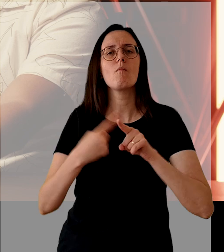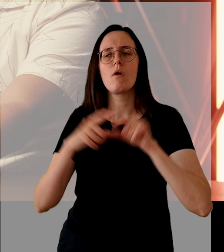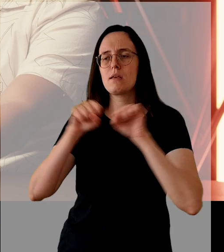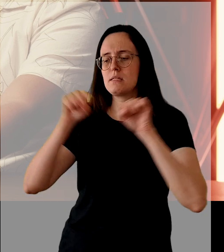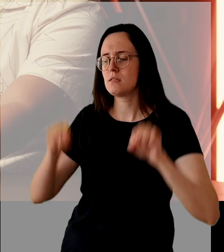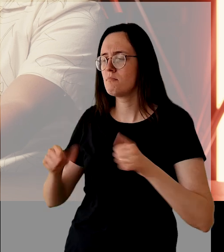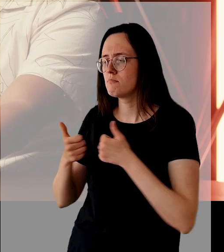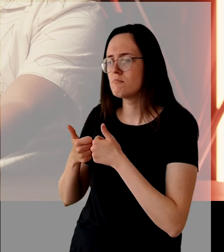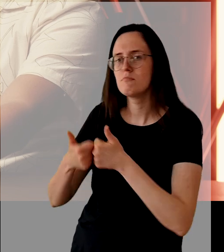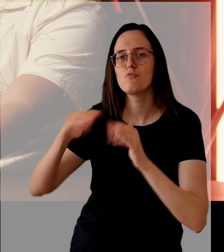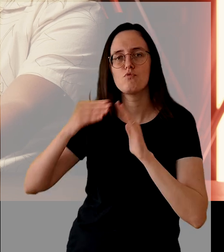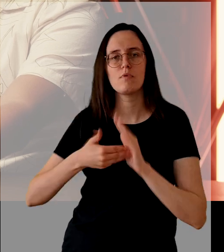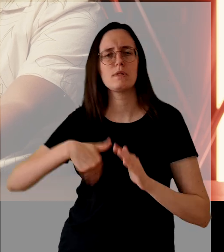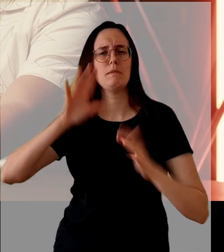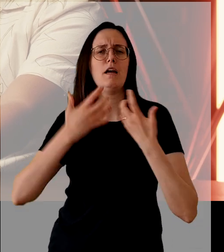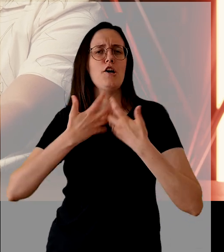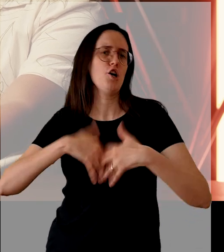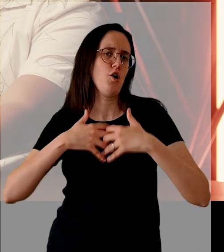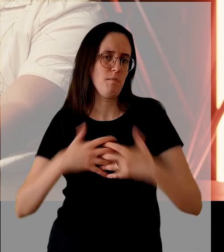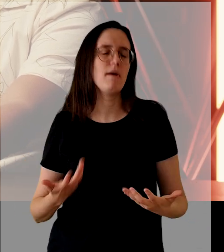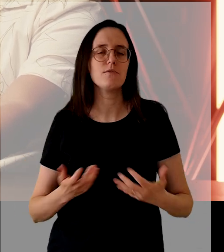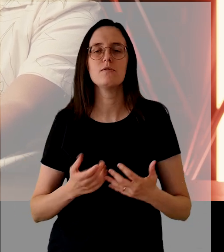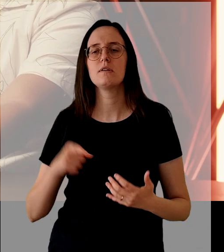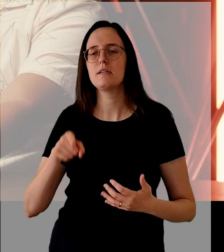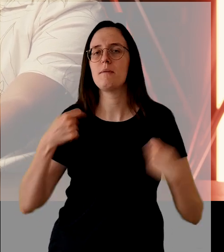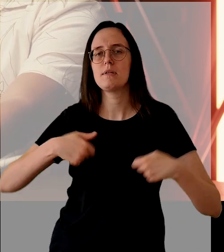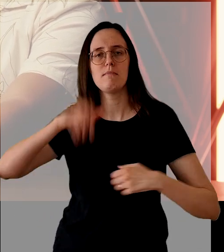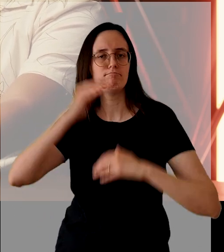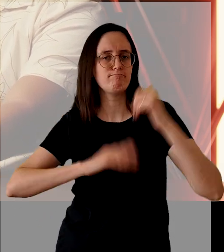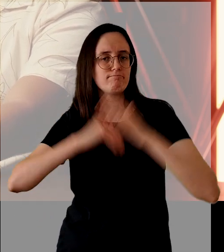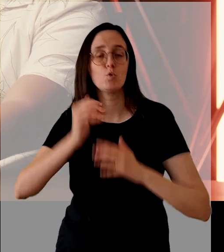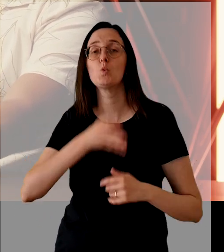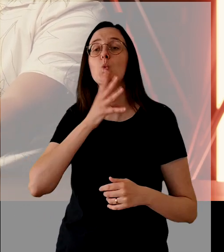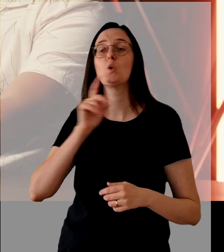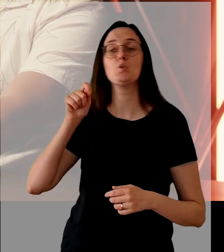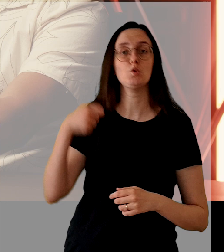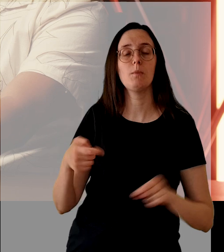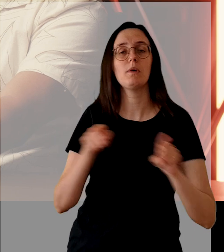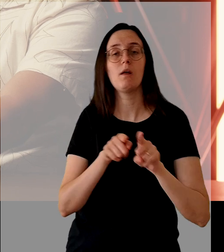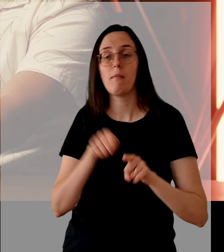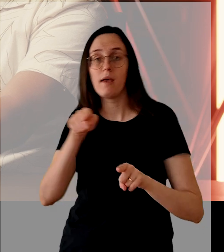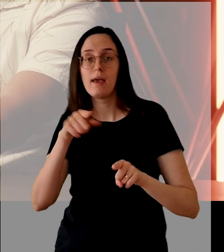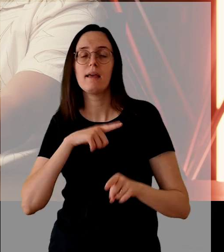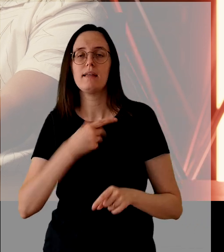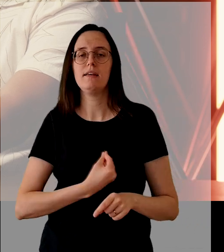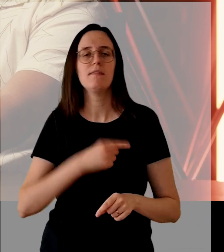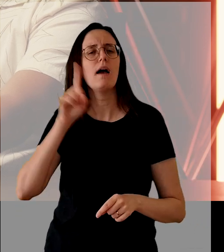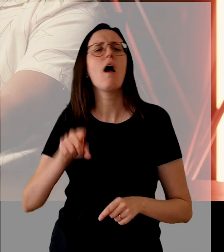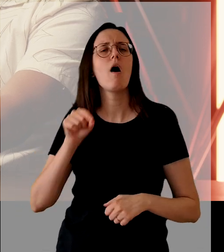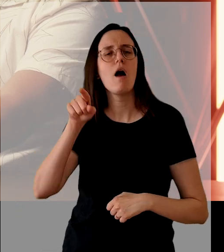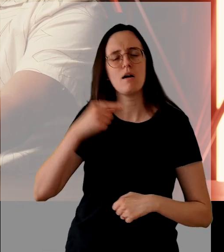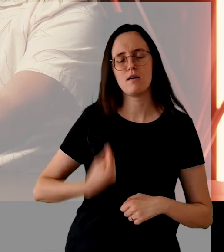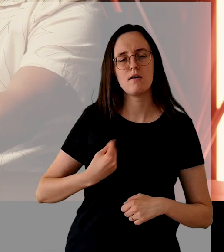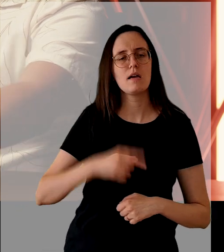de monitoração começam a ficar bastante complexos, então exige uma mão de obra especializada. E aí lá na ponta você ainda tem o DIT, que